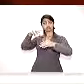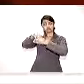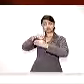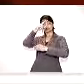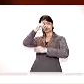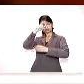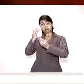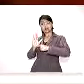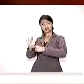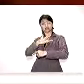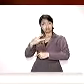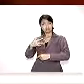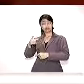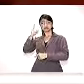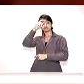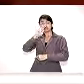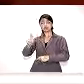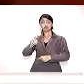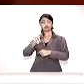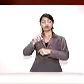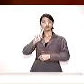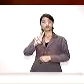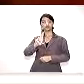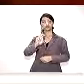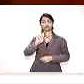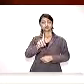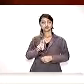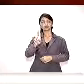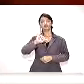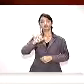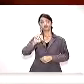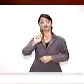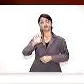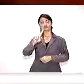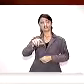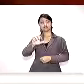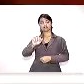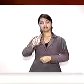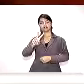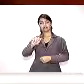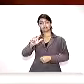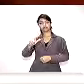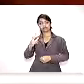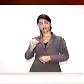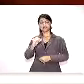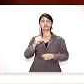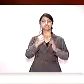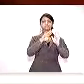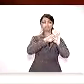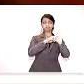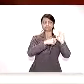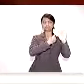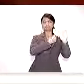Hospital Dr José Carvalho Florense nos itens 36 a 38 pela